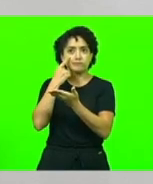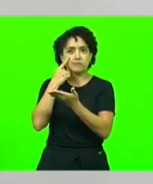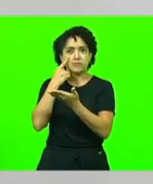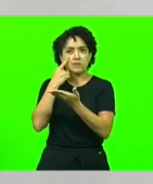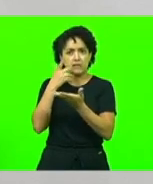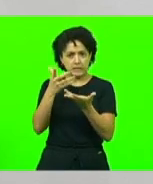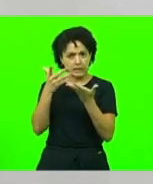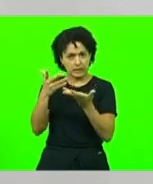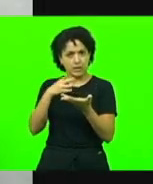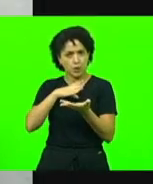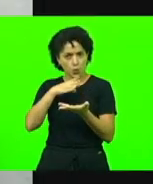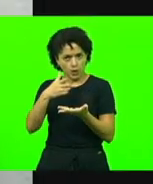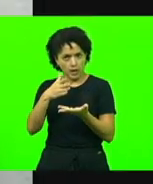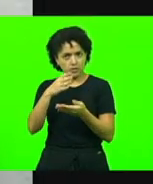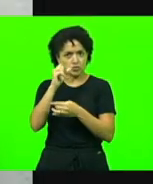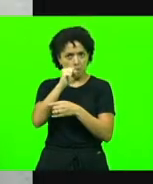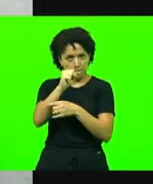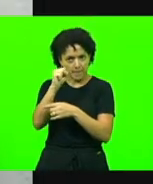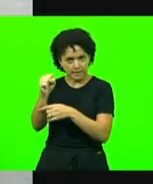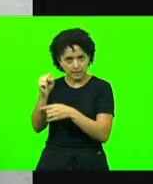uma criança dessa daqui?